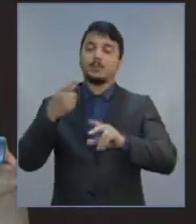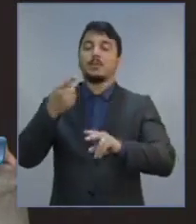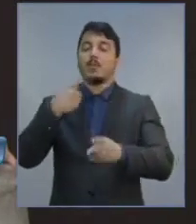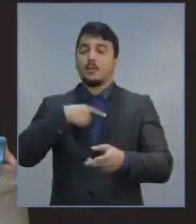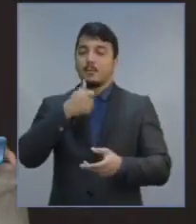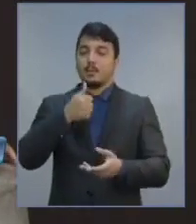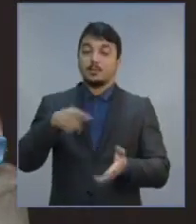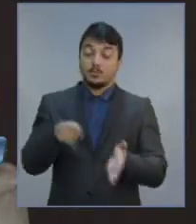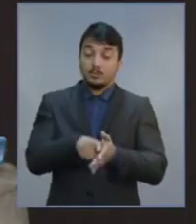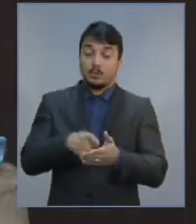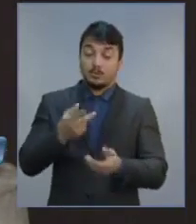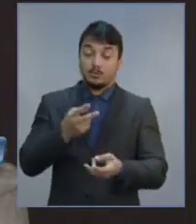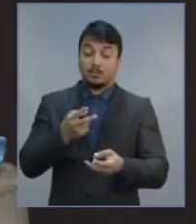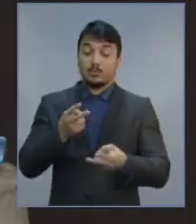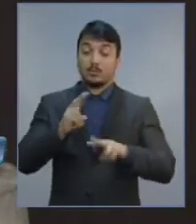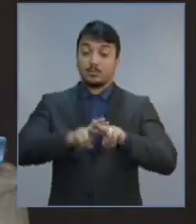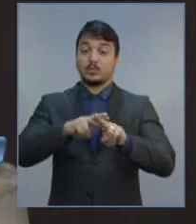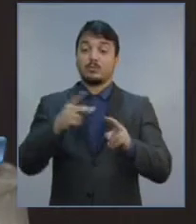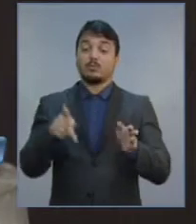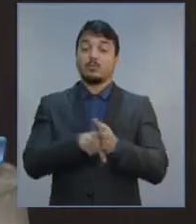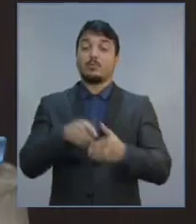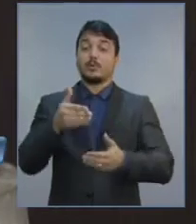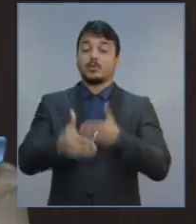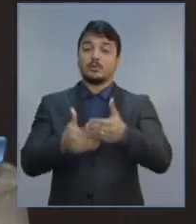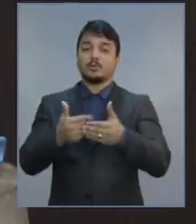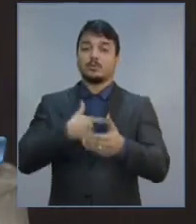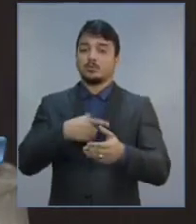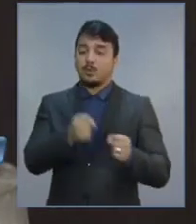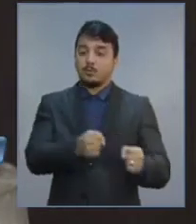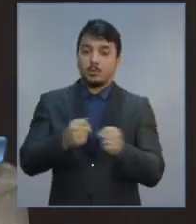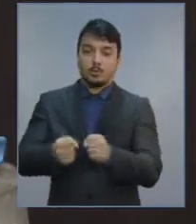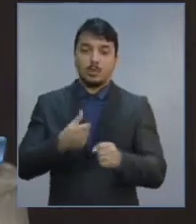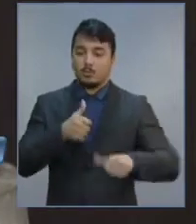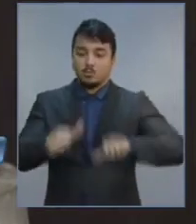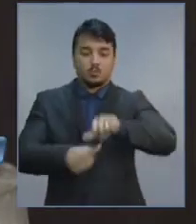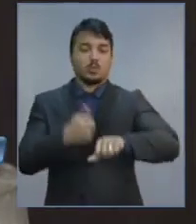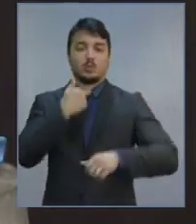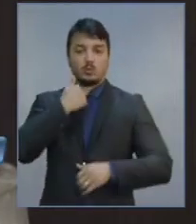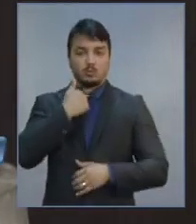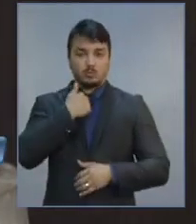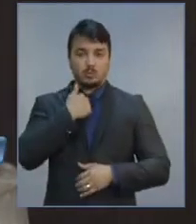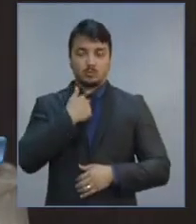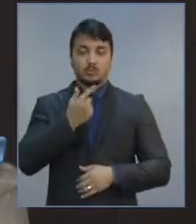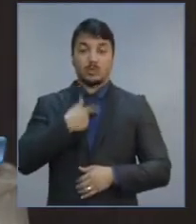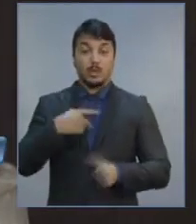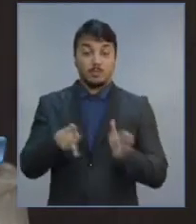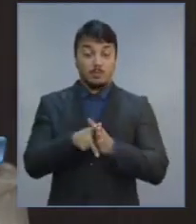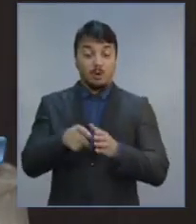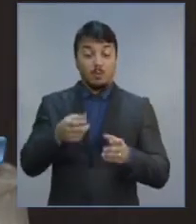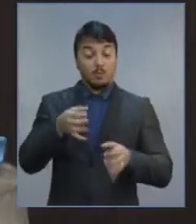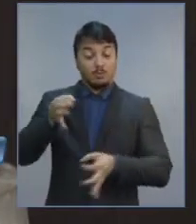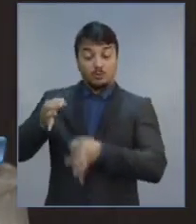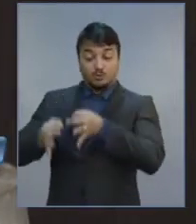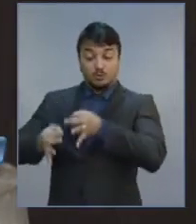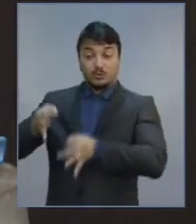processuais penais, este poder é inalienável. Cabe ao